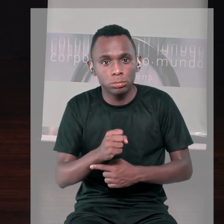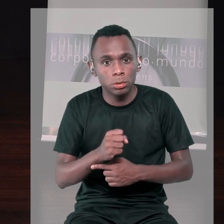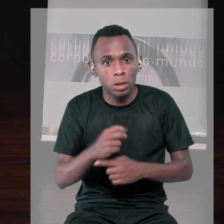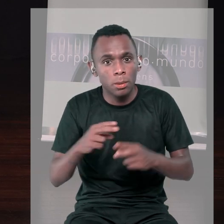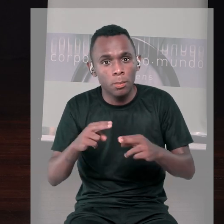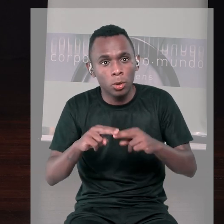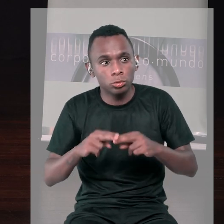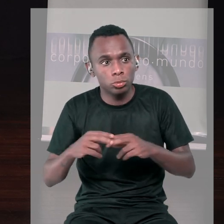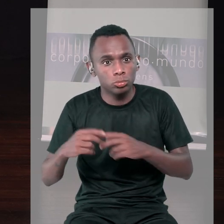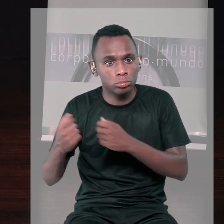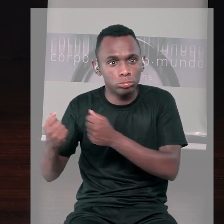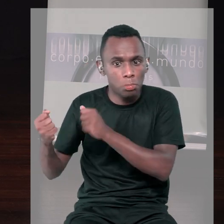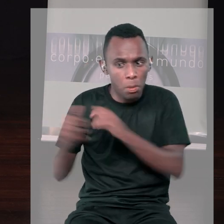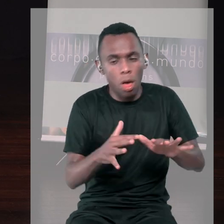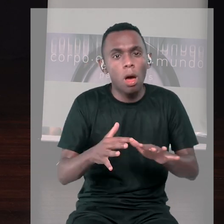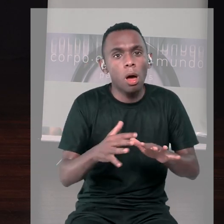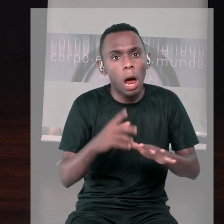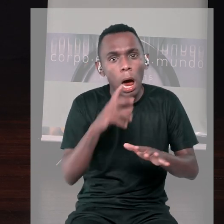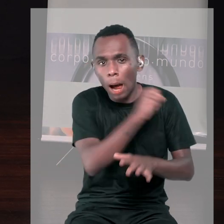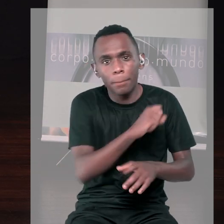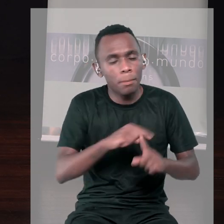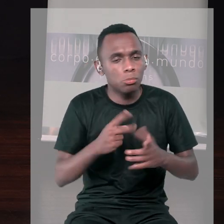relâmpago. Isso não se deu.